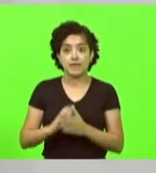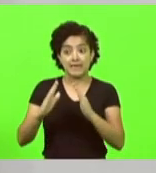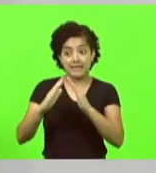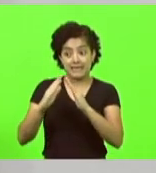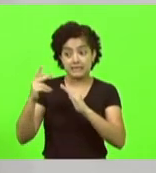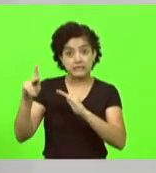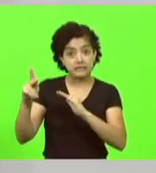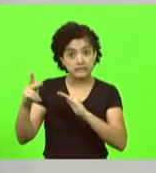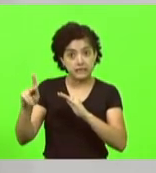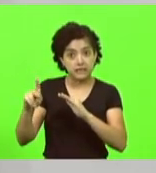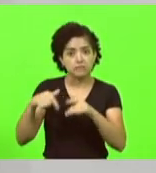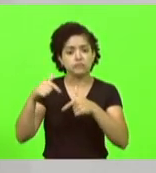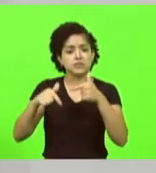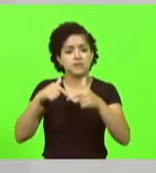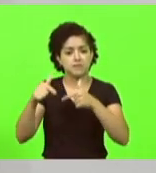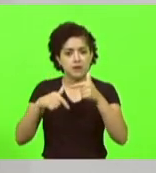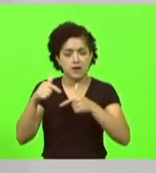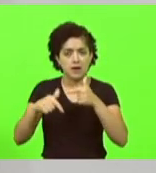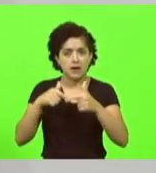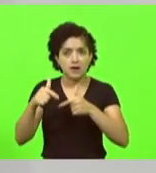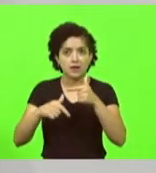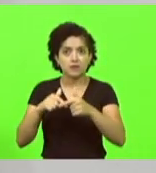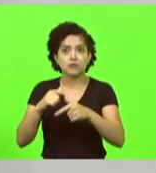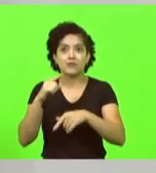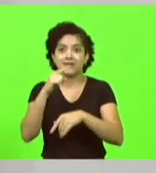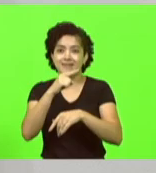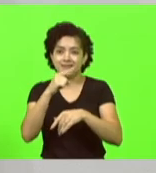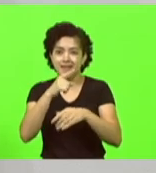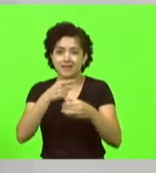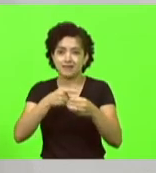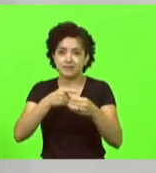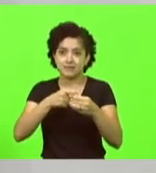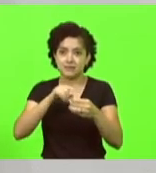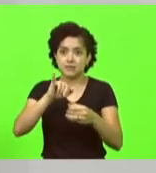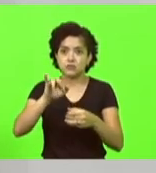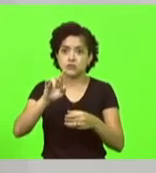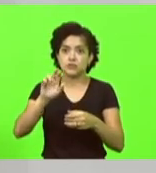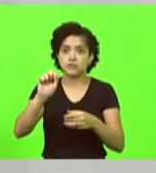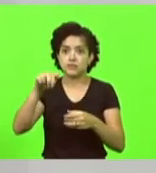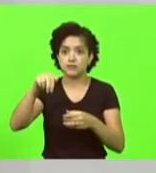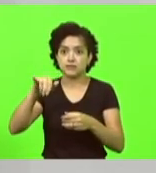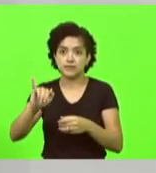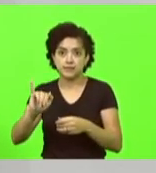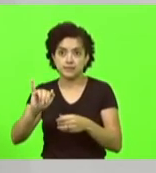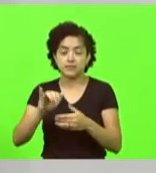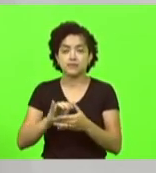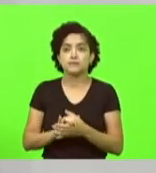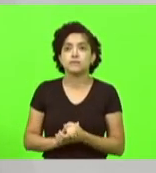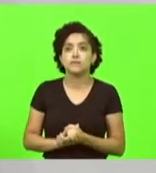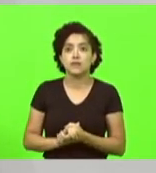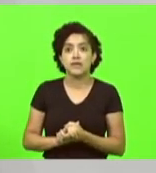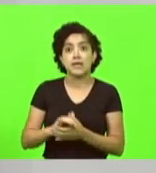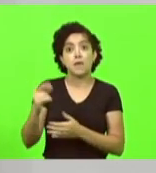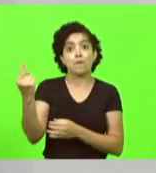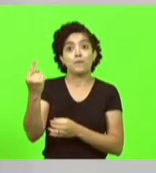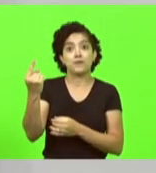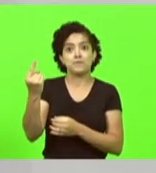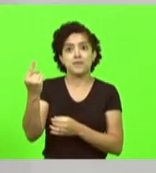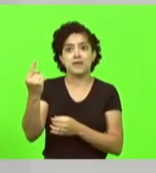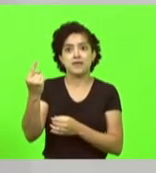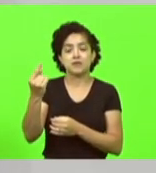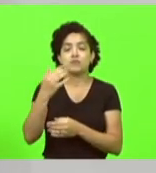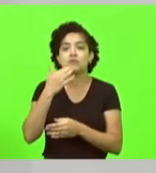dele, lá no município do Irani. Quando ele é o primeiro a pedir o